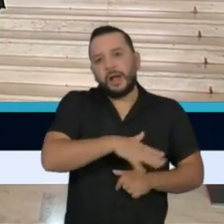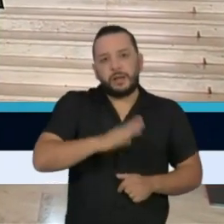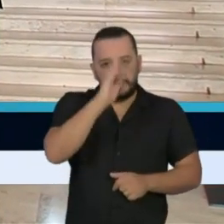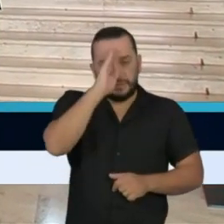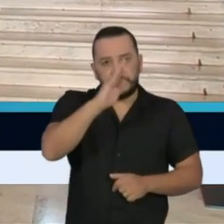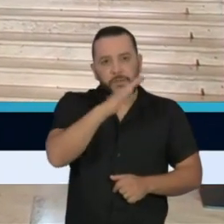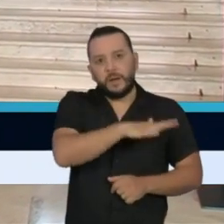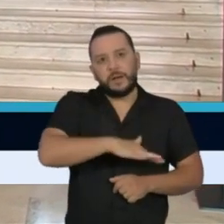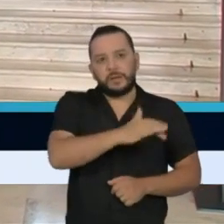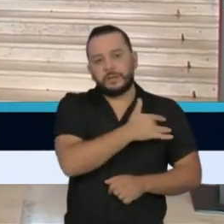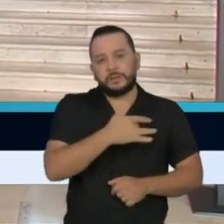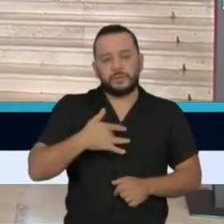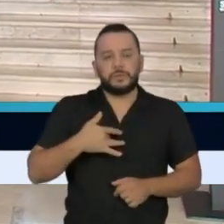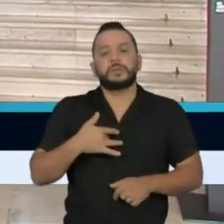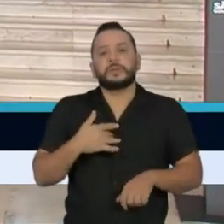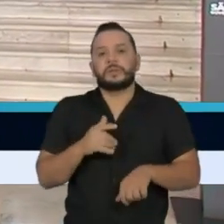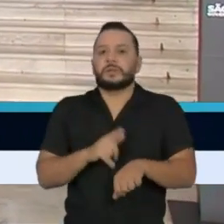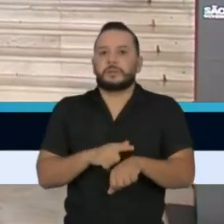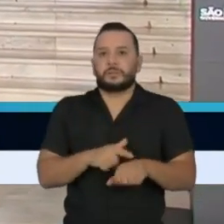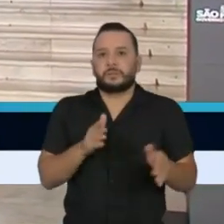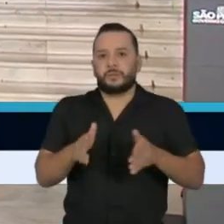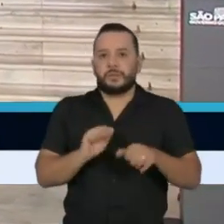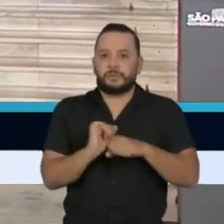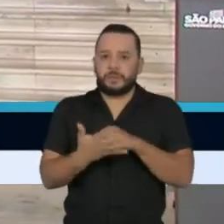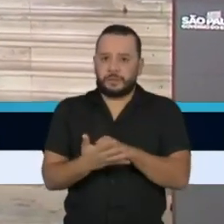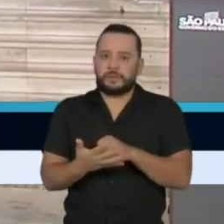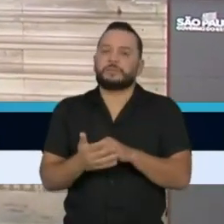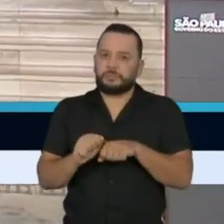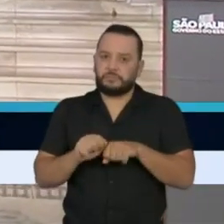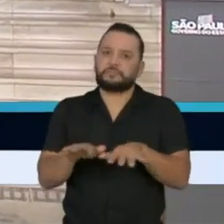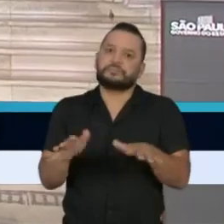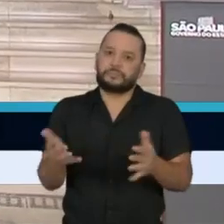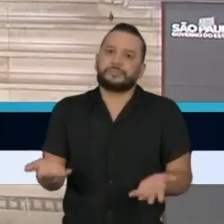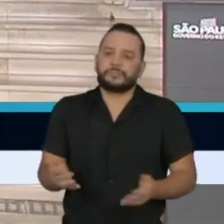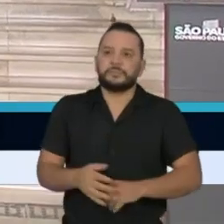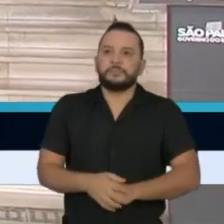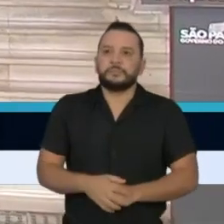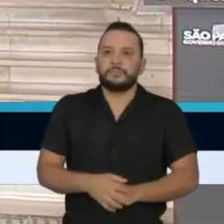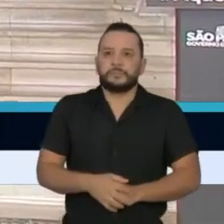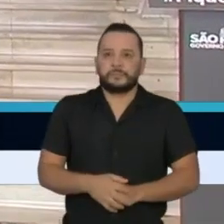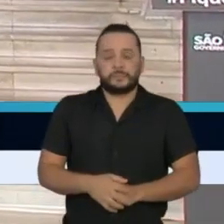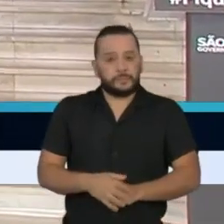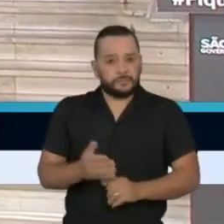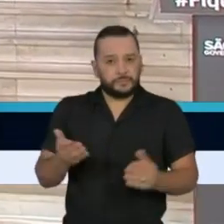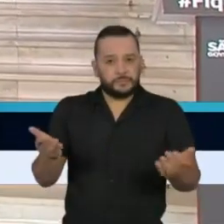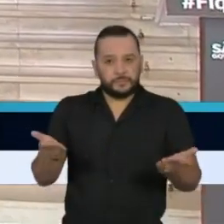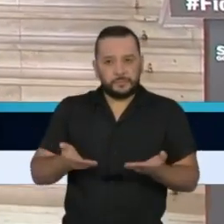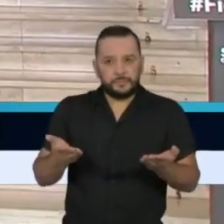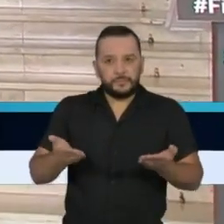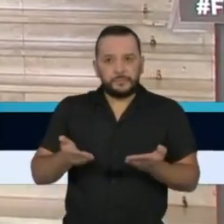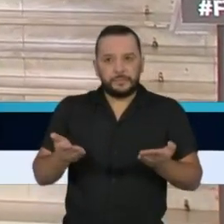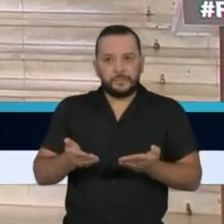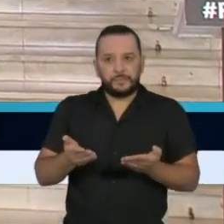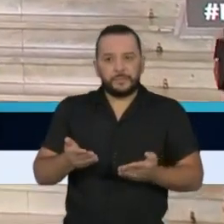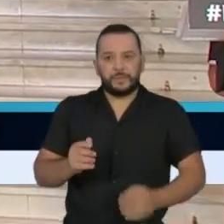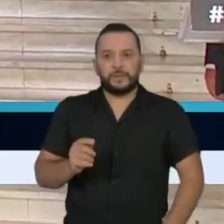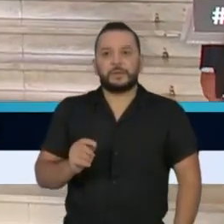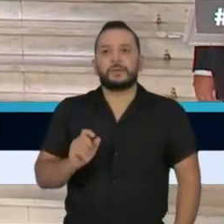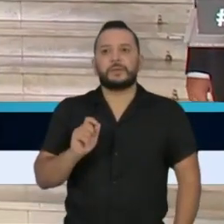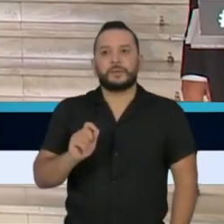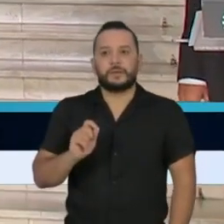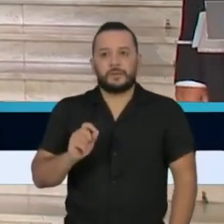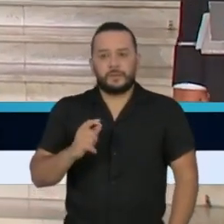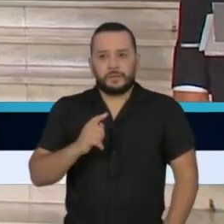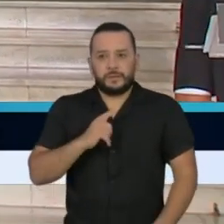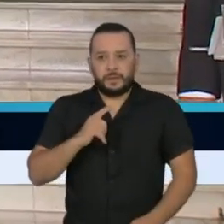contra o vírus. Obrigado, Rodrigo Garcia. Antes de passar ao Dimas Covas, apenas uma lembrança, está no contexto